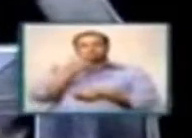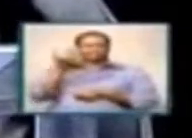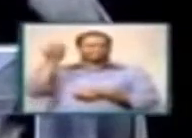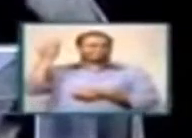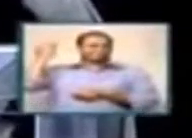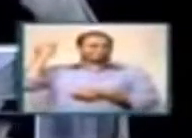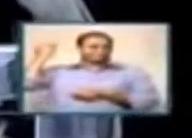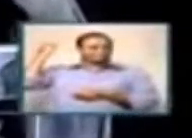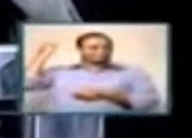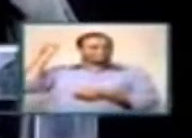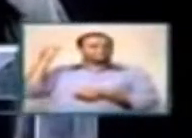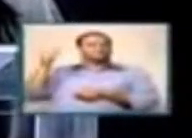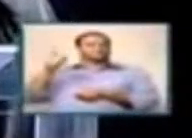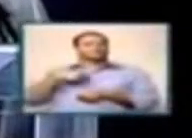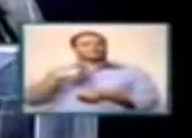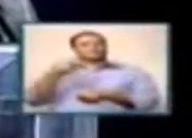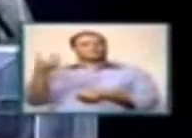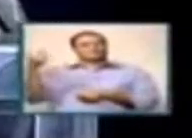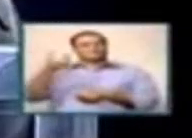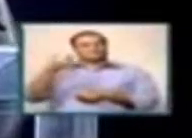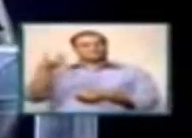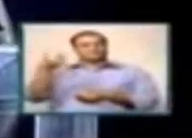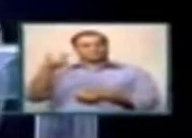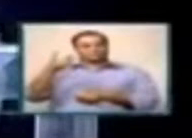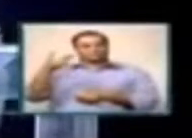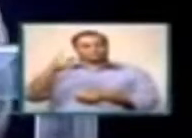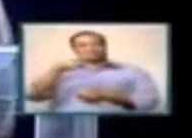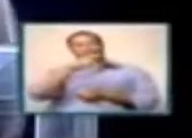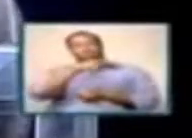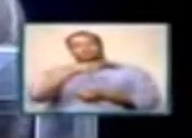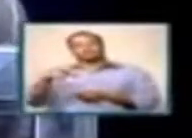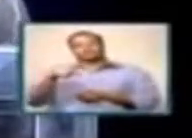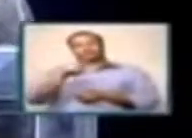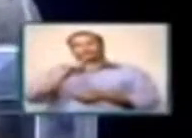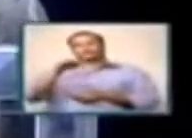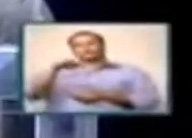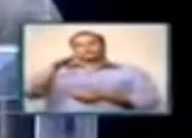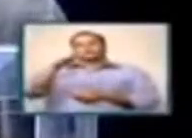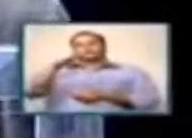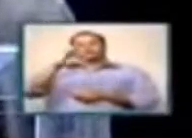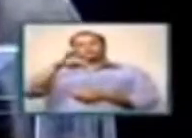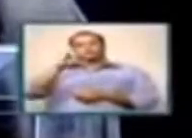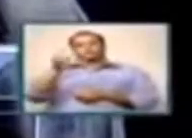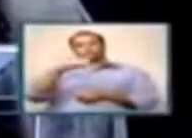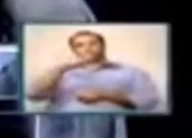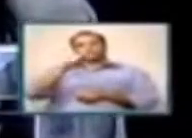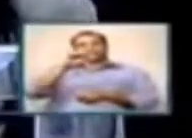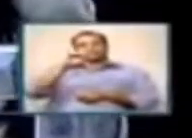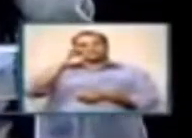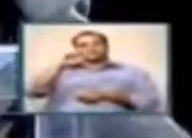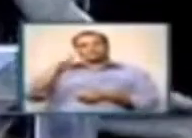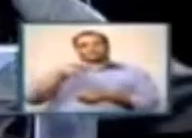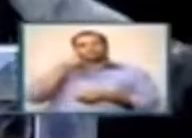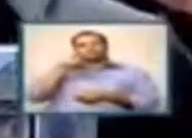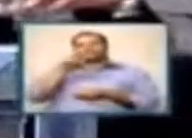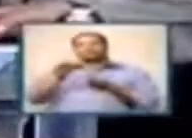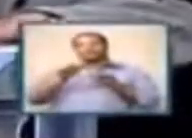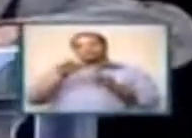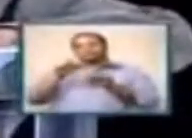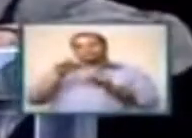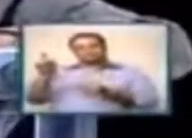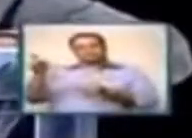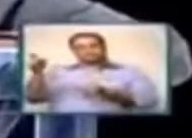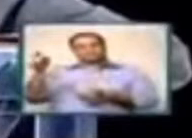Naquela oportunidade, o então vice-presidente Marco Maciel postulou que a